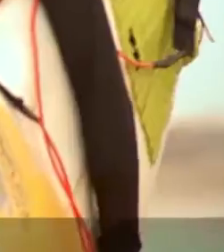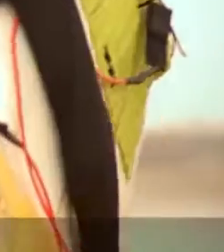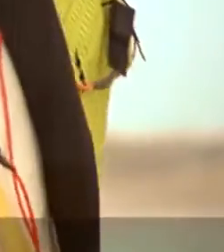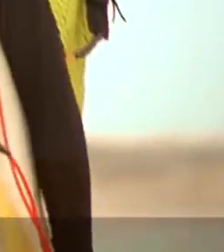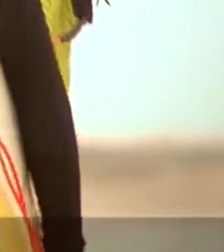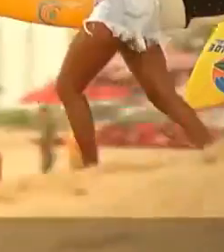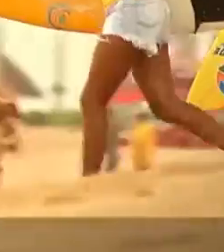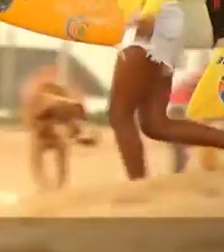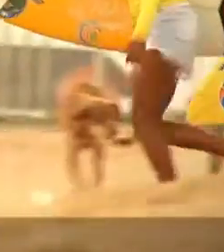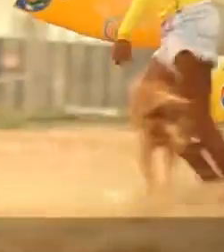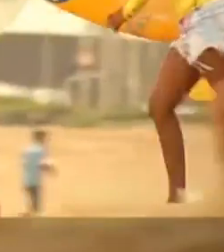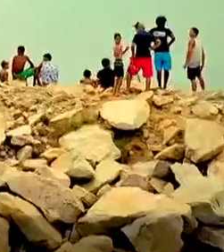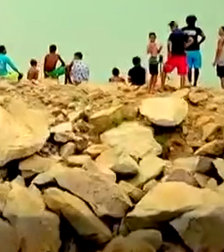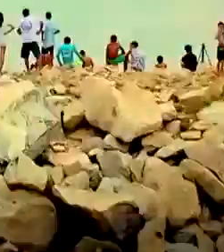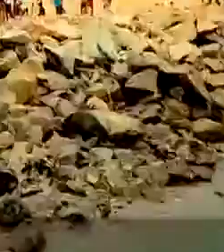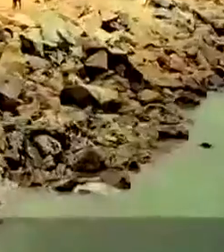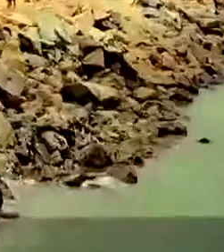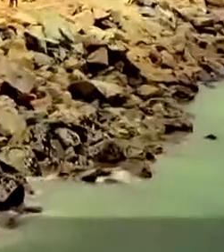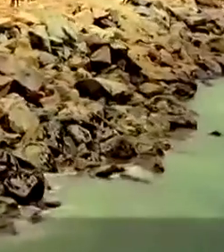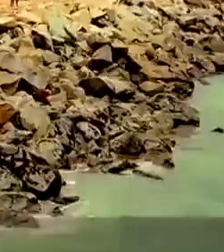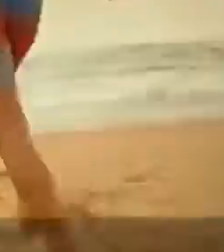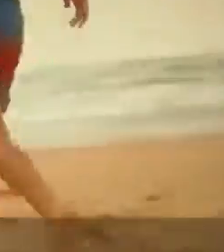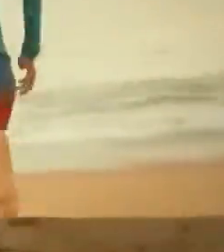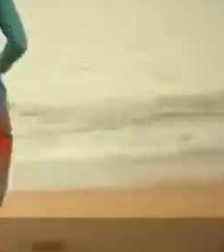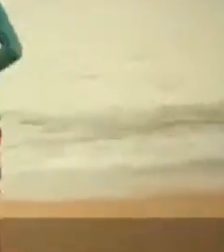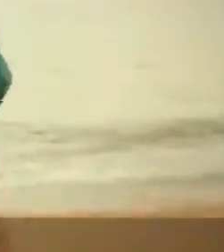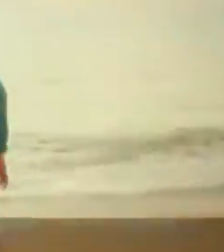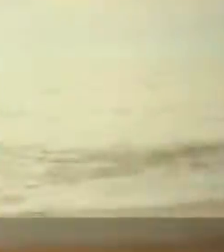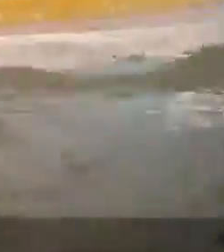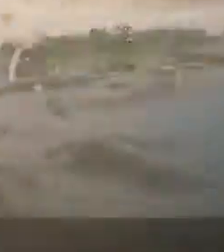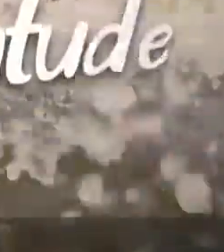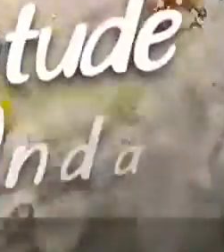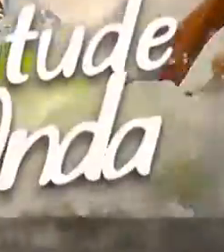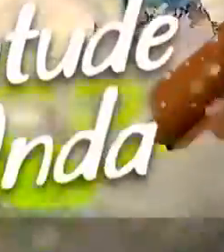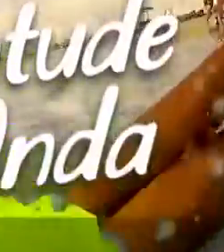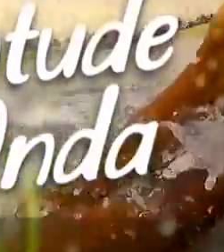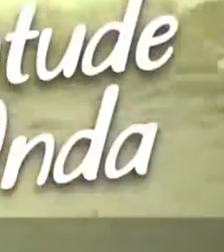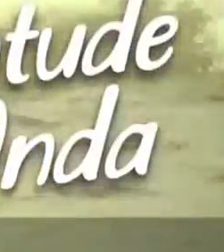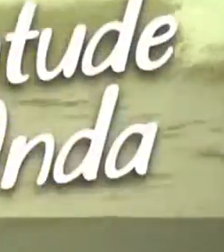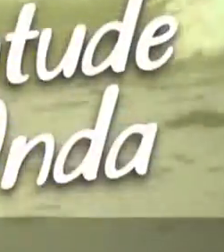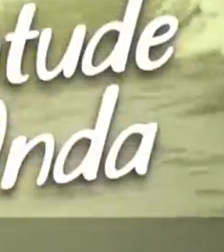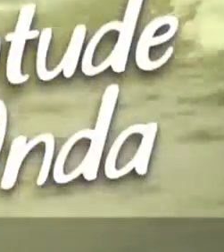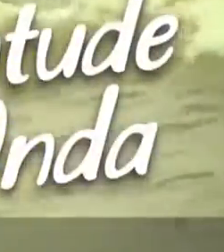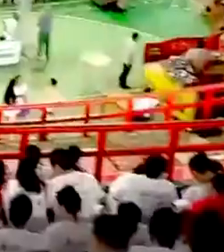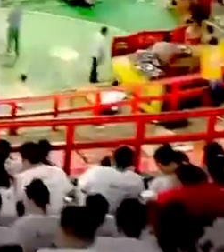um futuro com mais segurança em Fortaleza. Juventude na Onda,